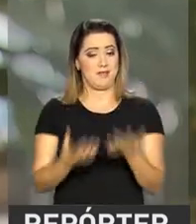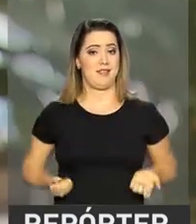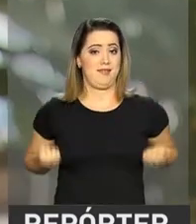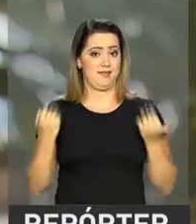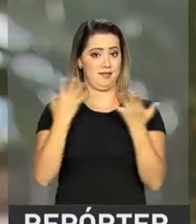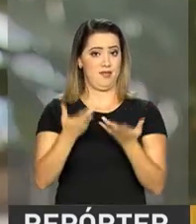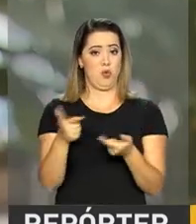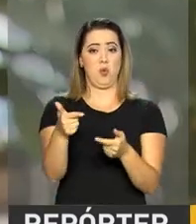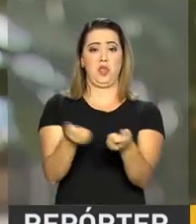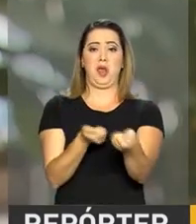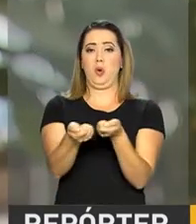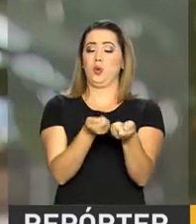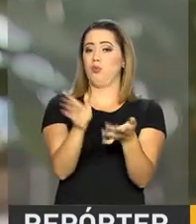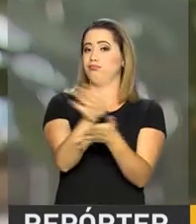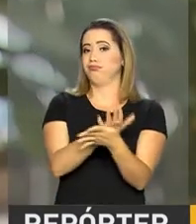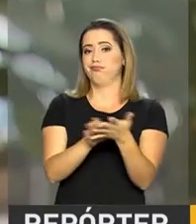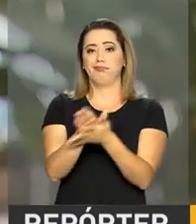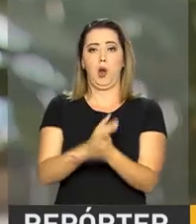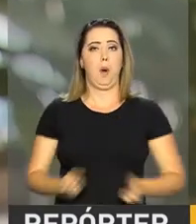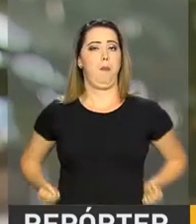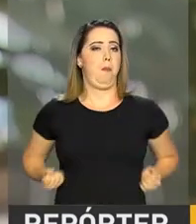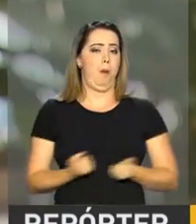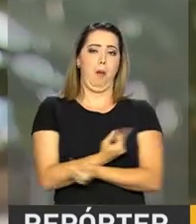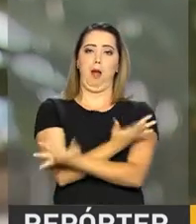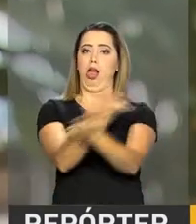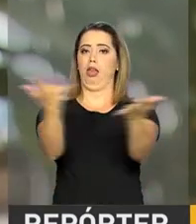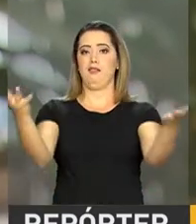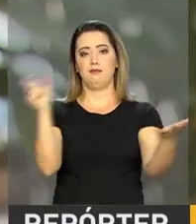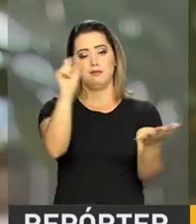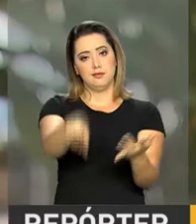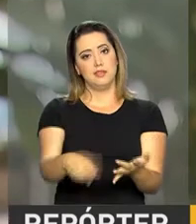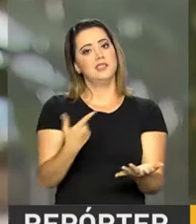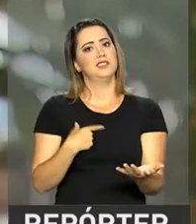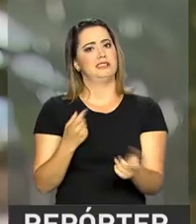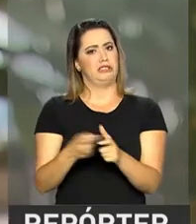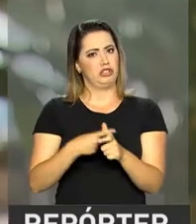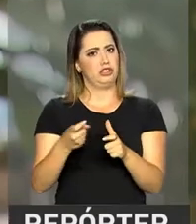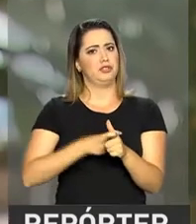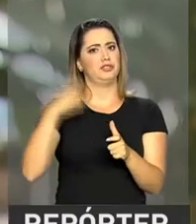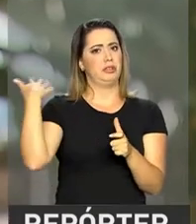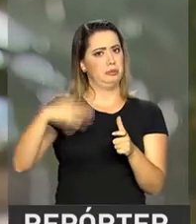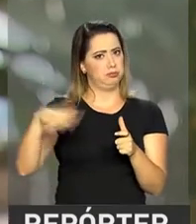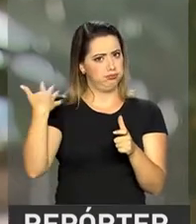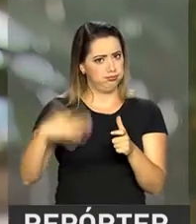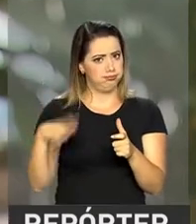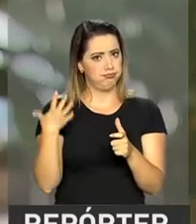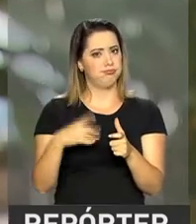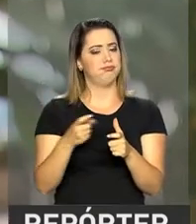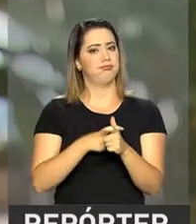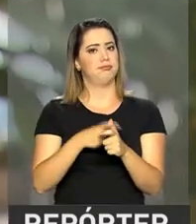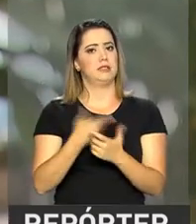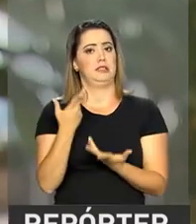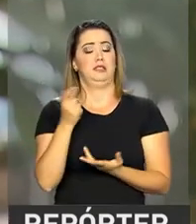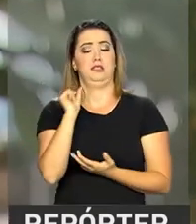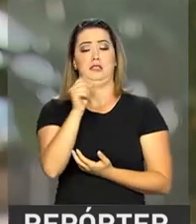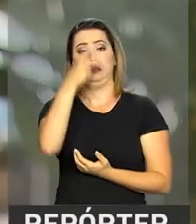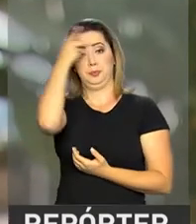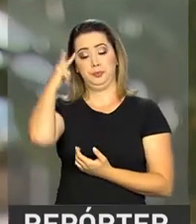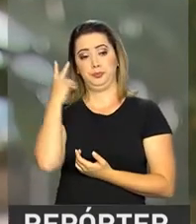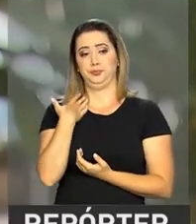não tem o controle do orçamento familiar e isso gera como índice de inadimplência um aumento da desconfiança do consumidor